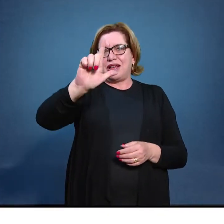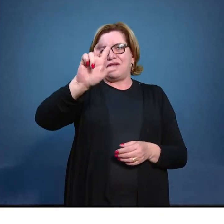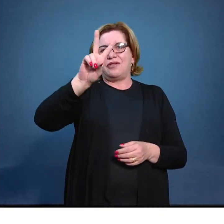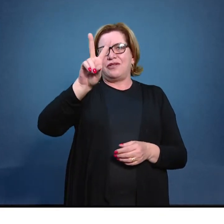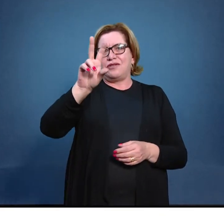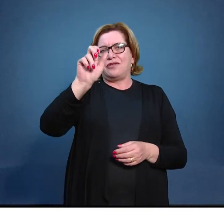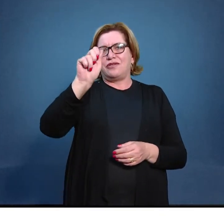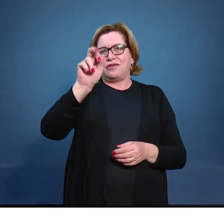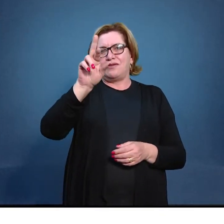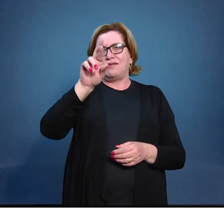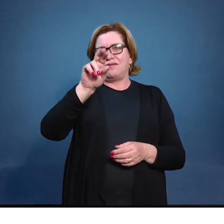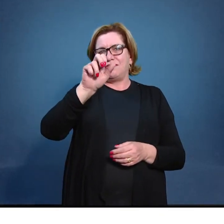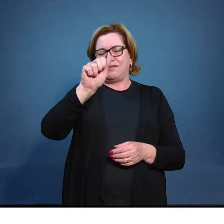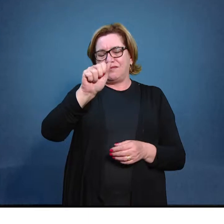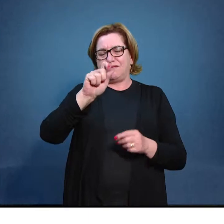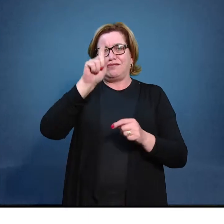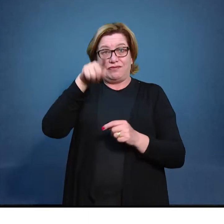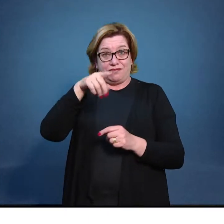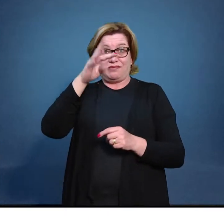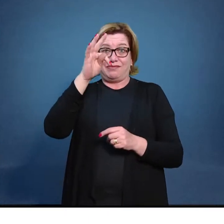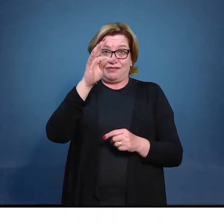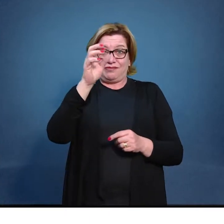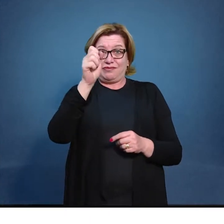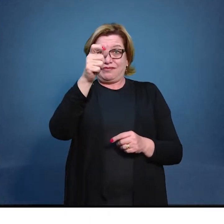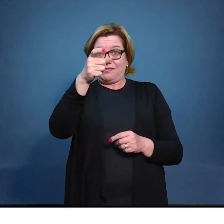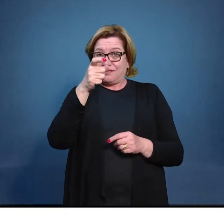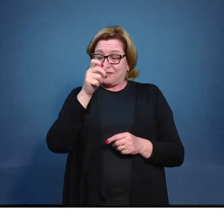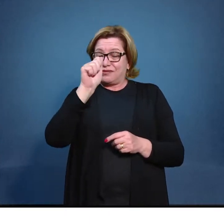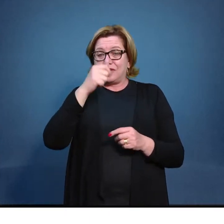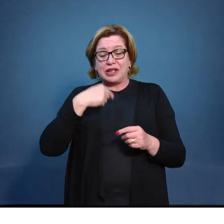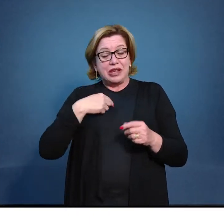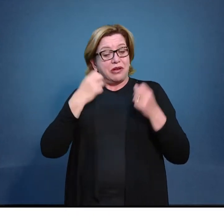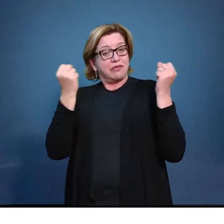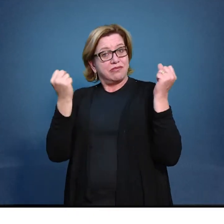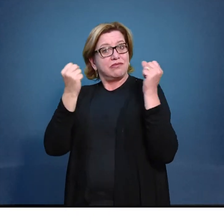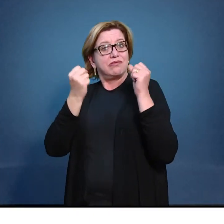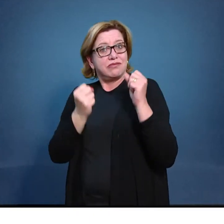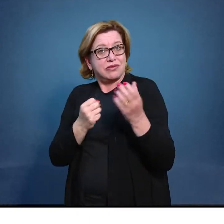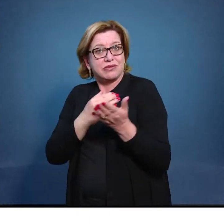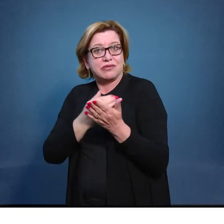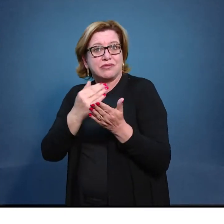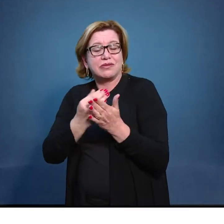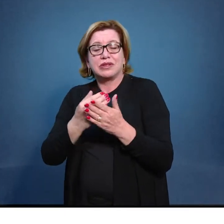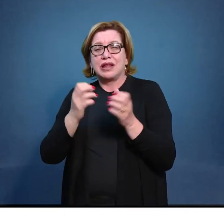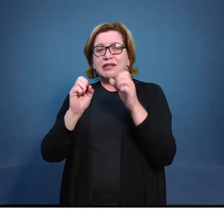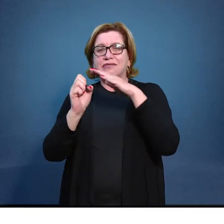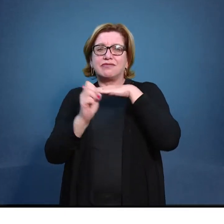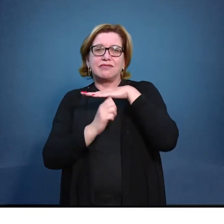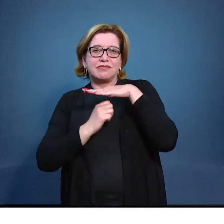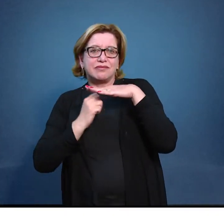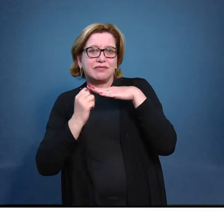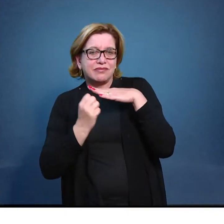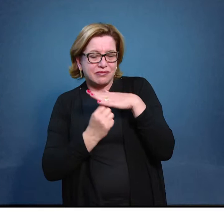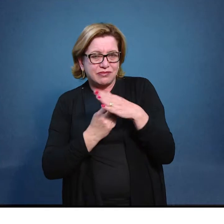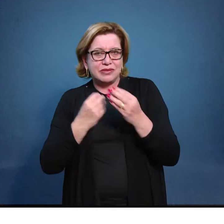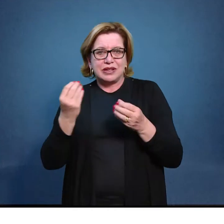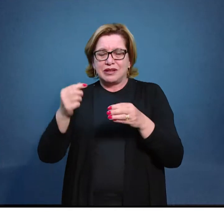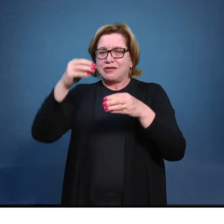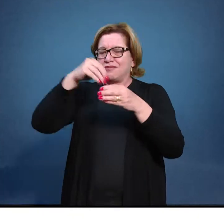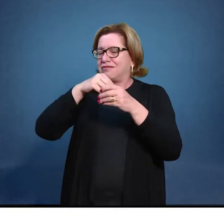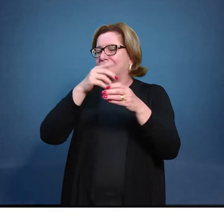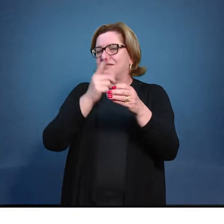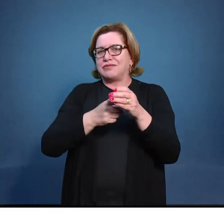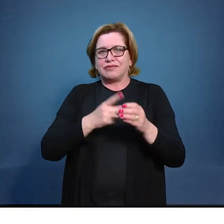e localização. Então, essa taxa é para que eu possa instalar uma empresa ou um empreendimento na